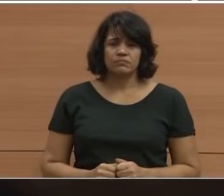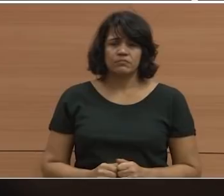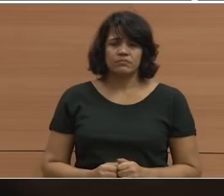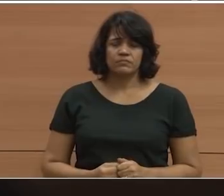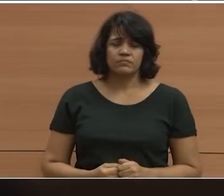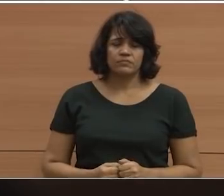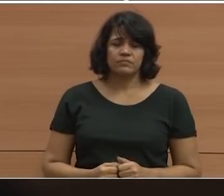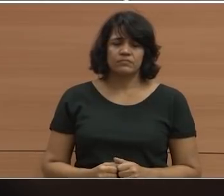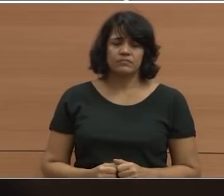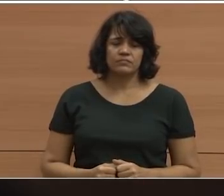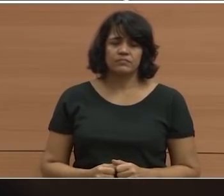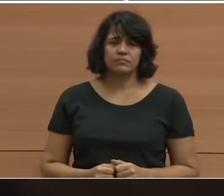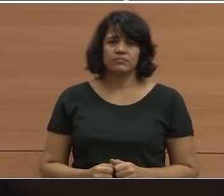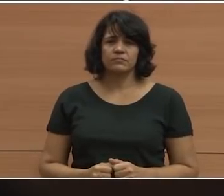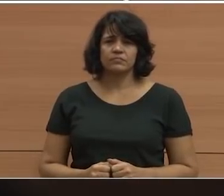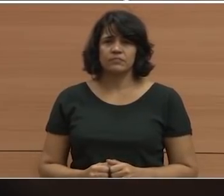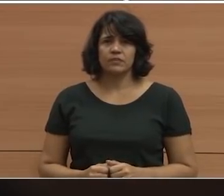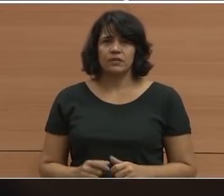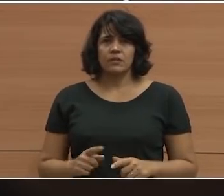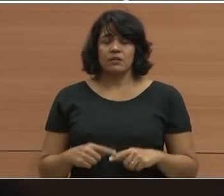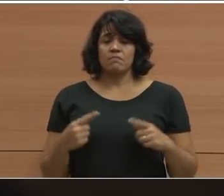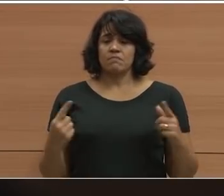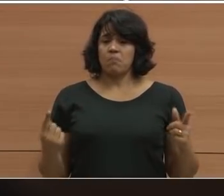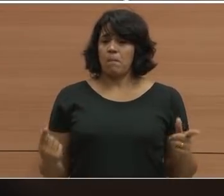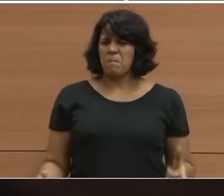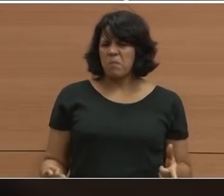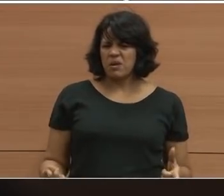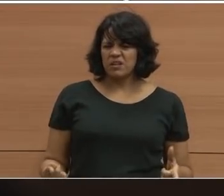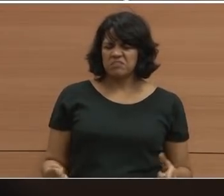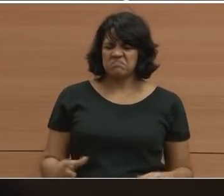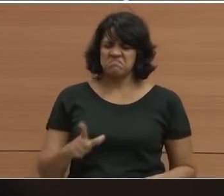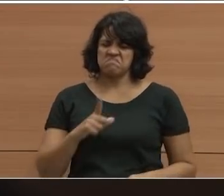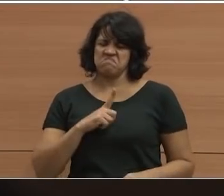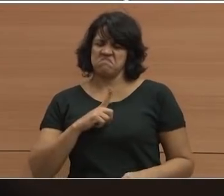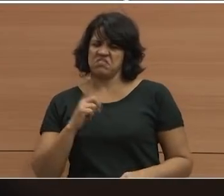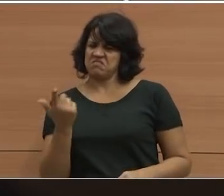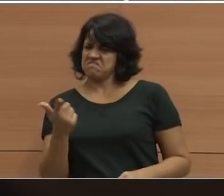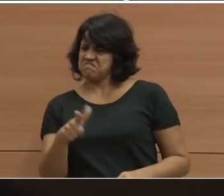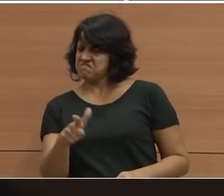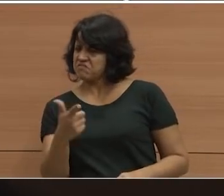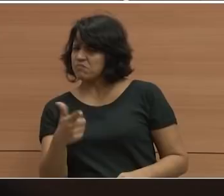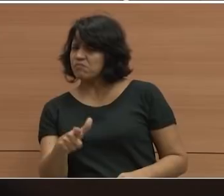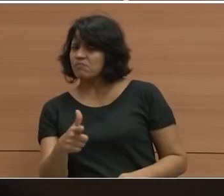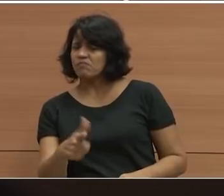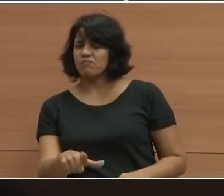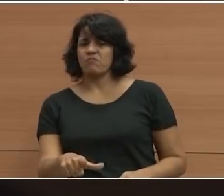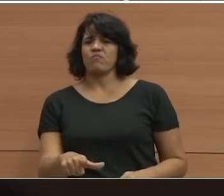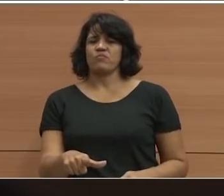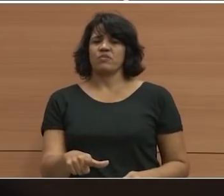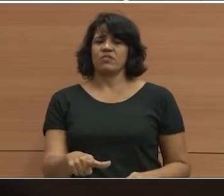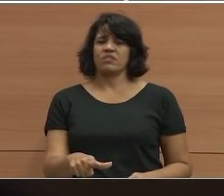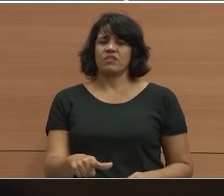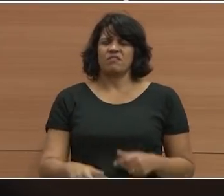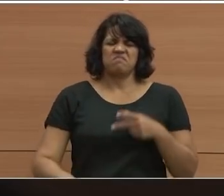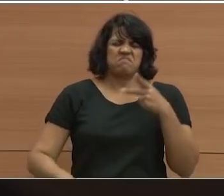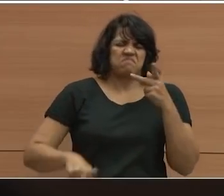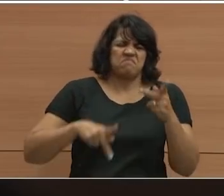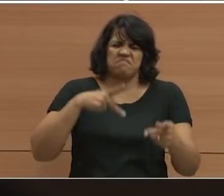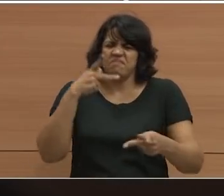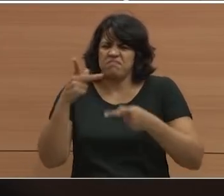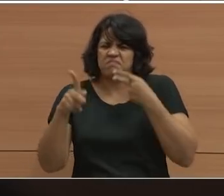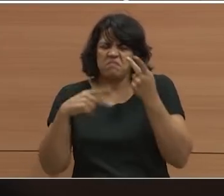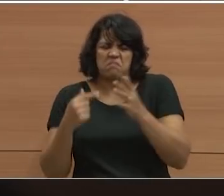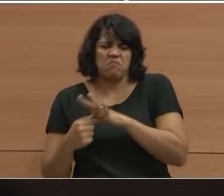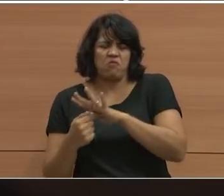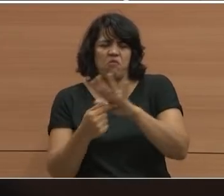negar. Mas para que não haja maior divulgação entre o povo, ameacemo-los, para